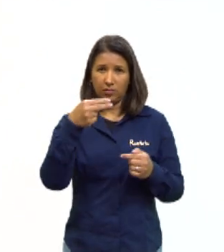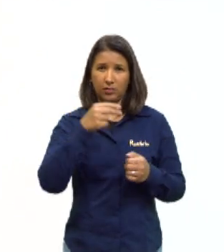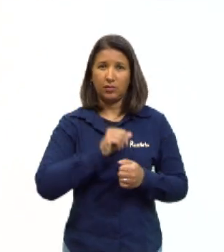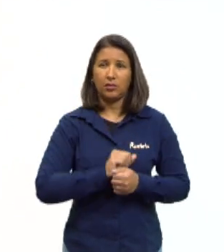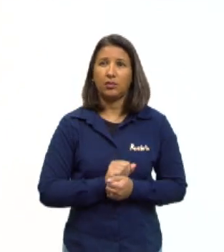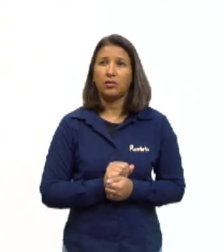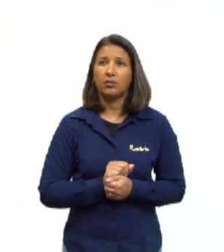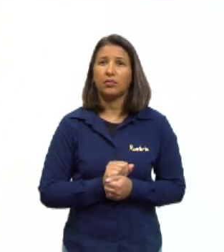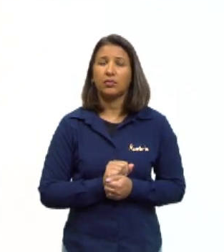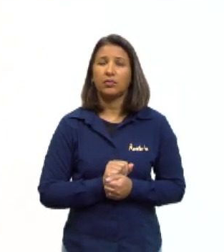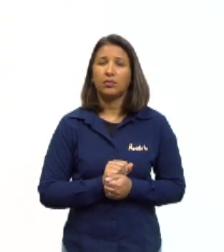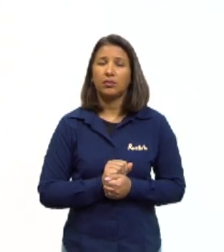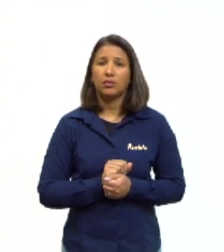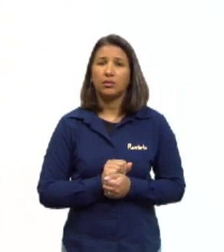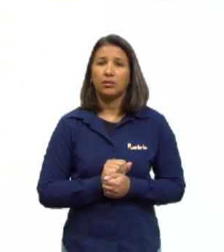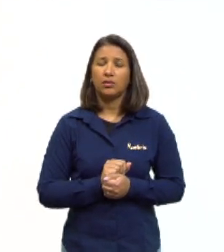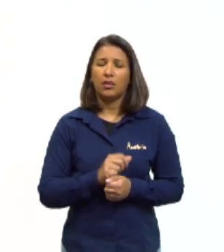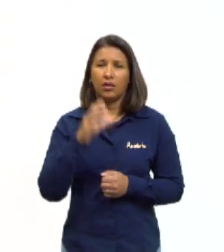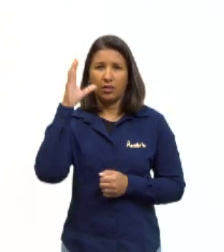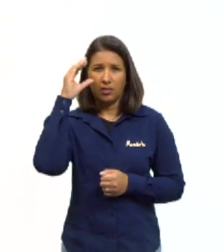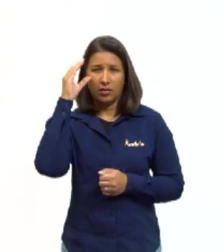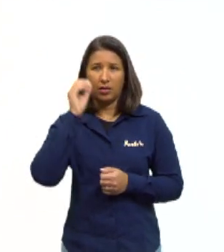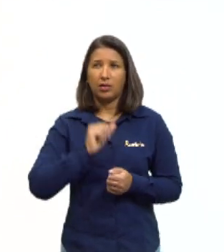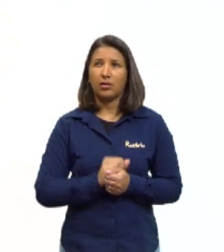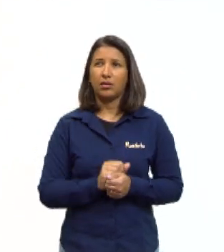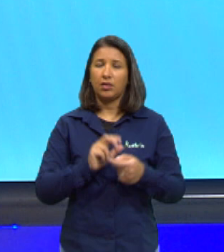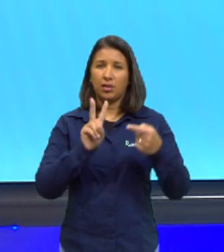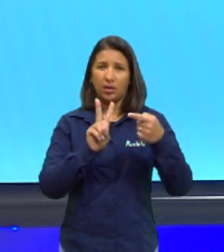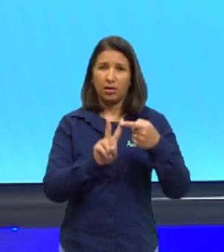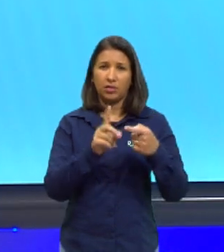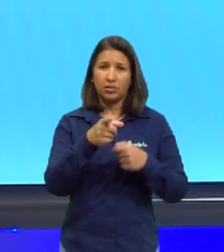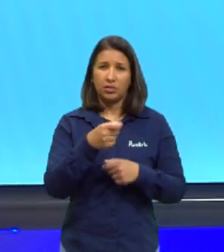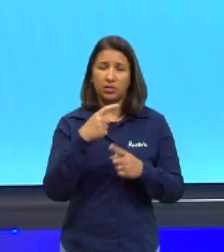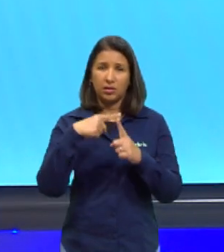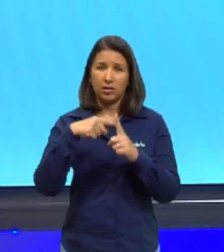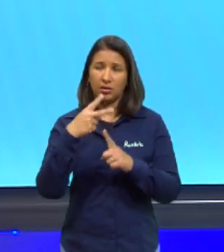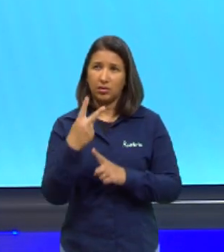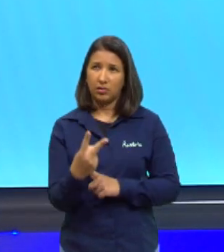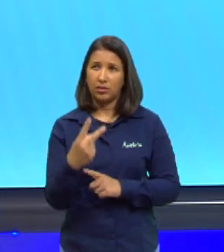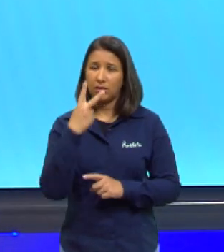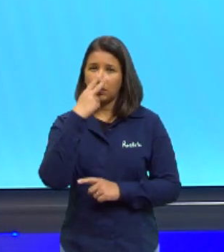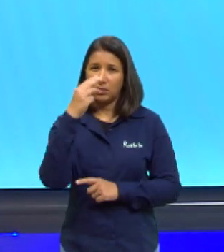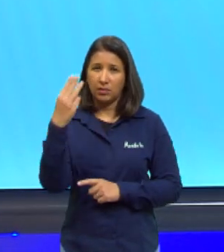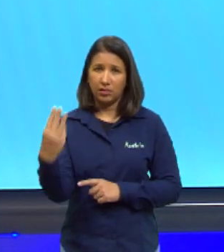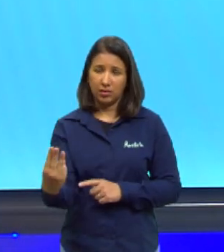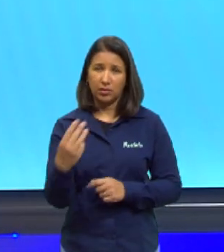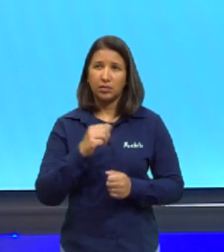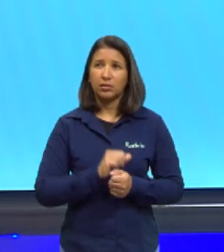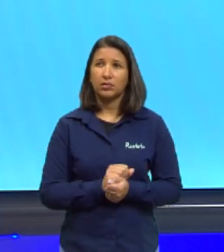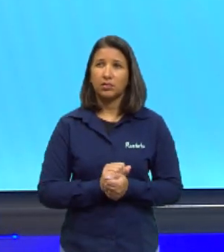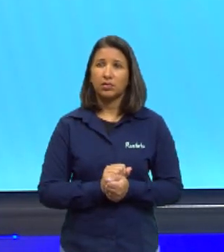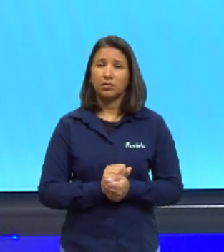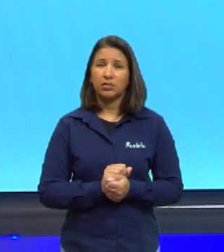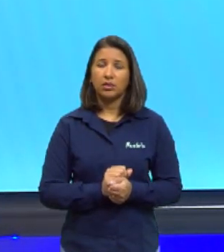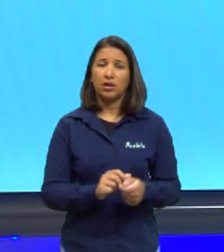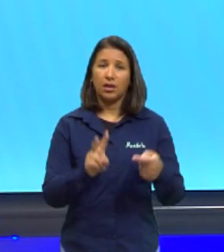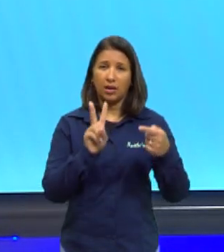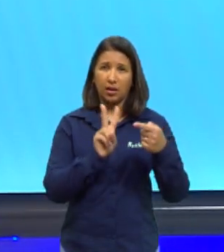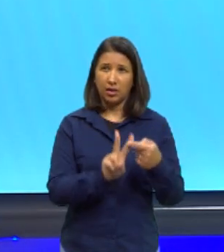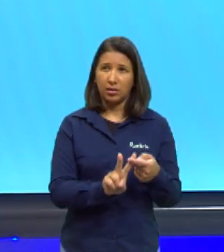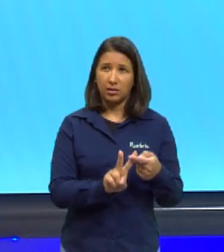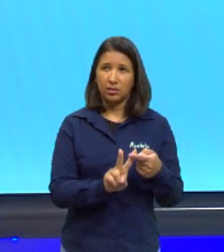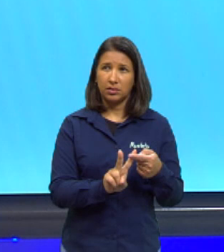quadrado. Ou seja, observem, raiz de x mais 2 igual a 3 e